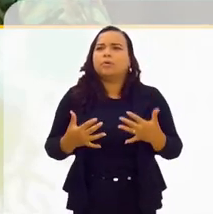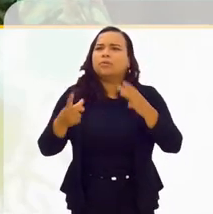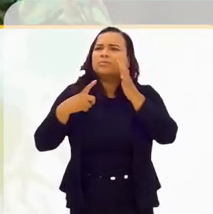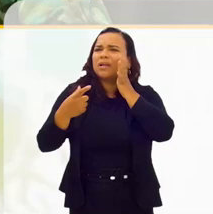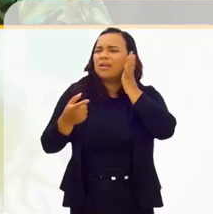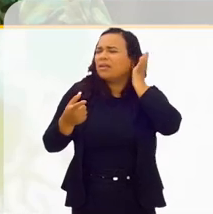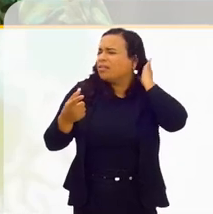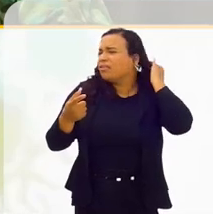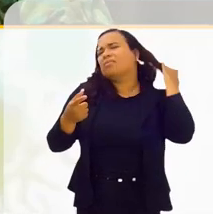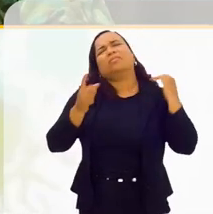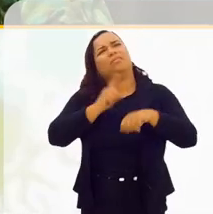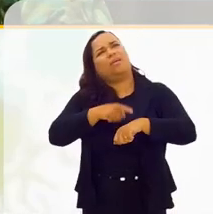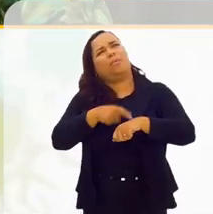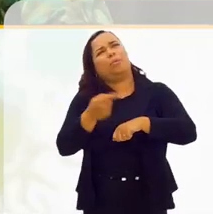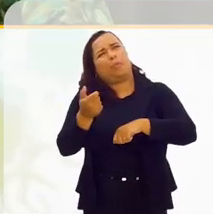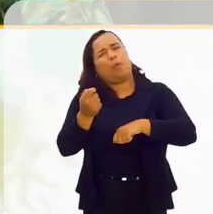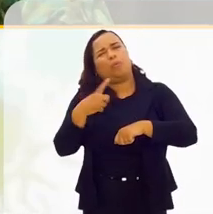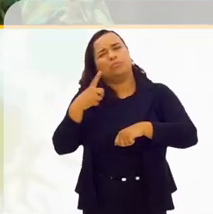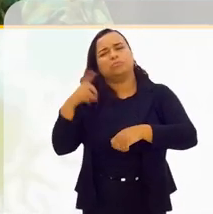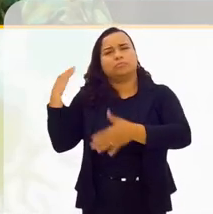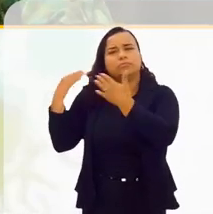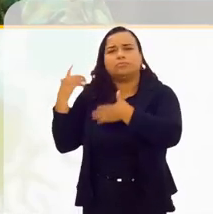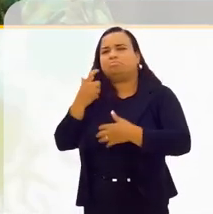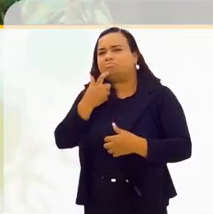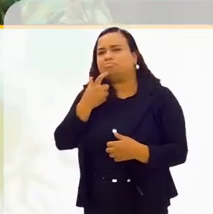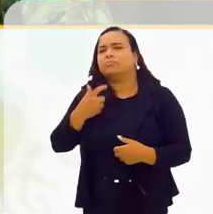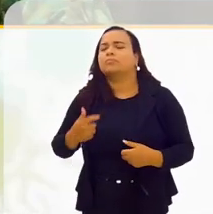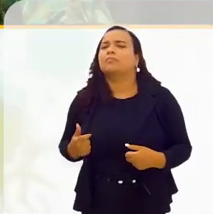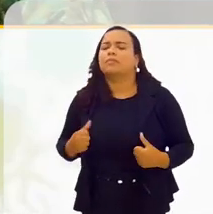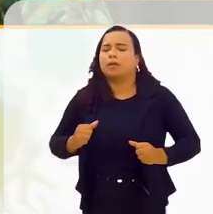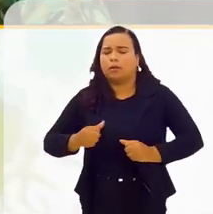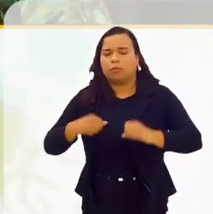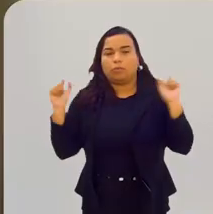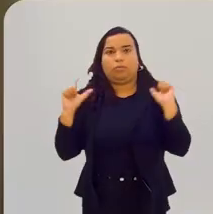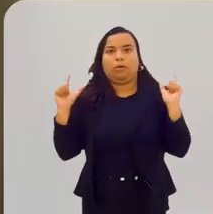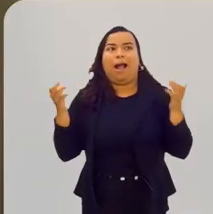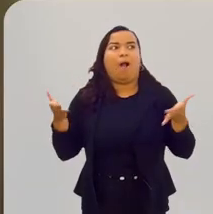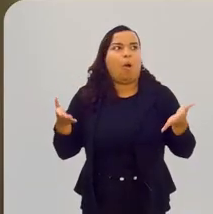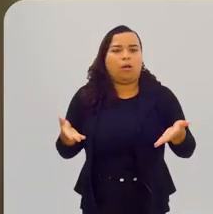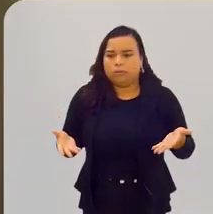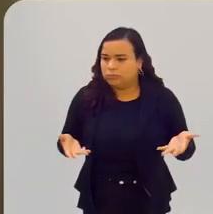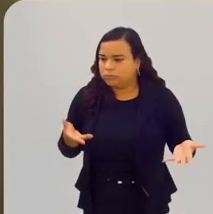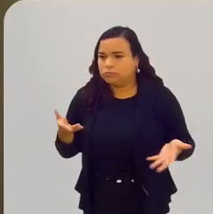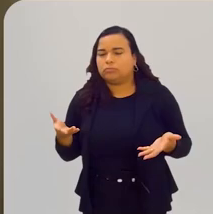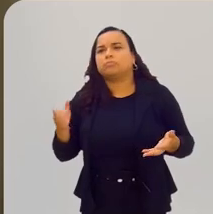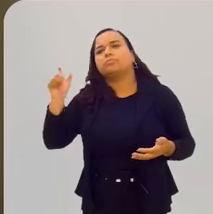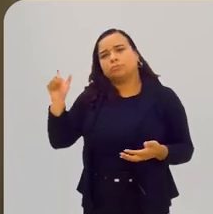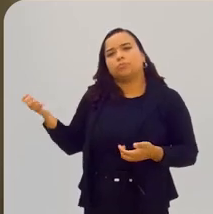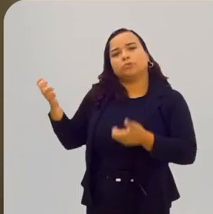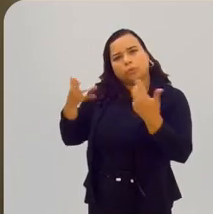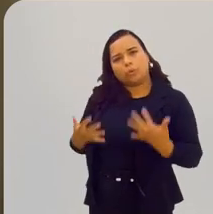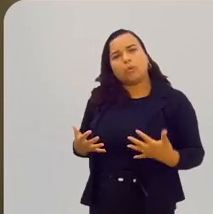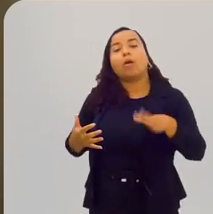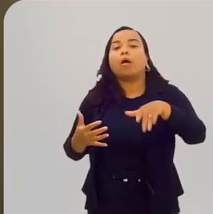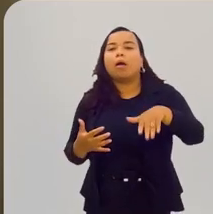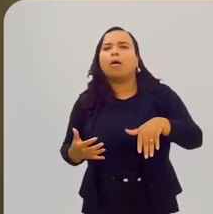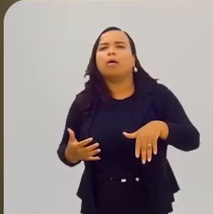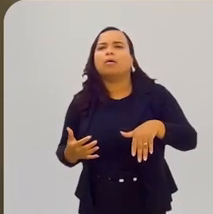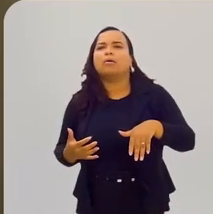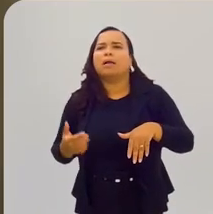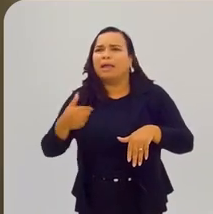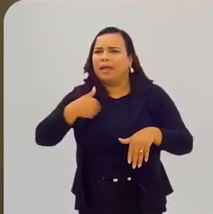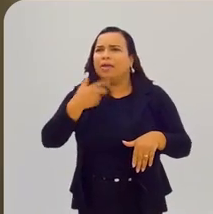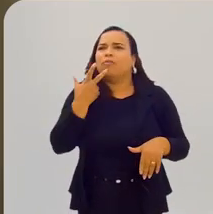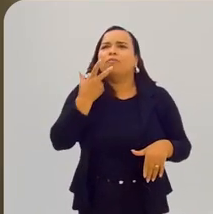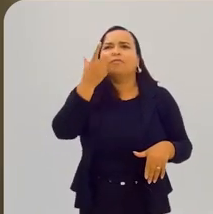tem pouco tempo isso eu fiquei assim e agora e ele me explicou Rafael você isso